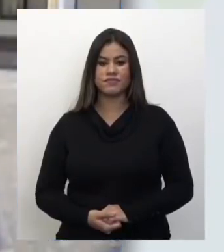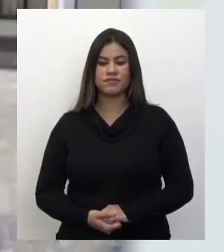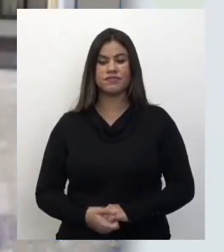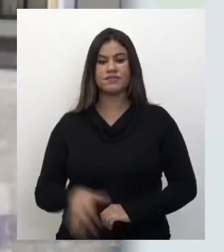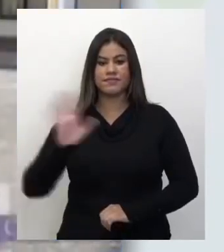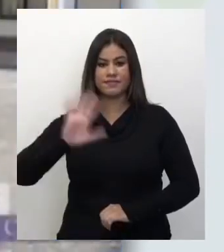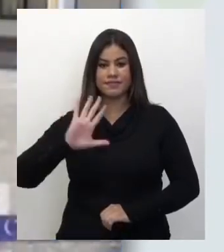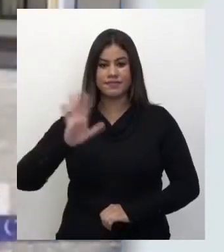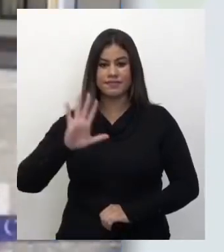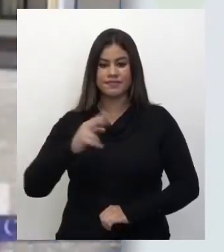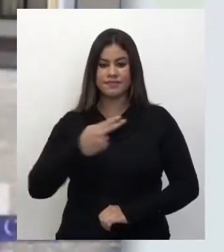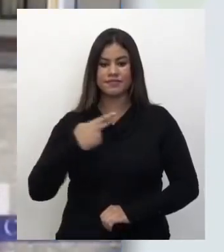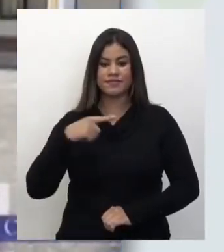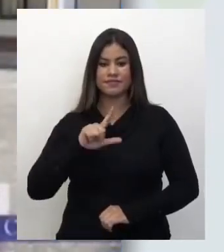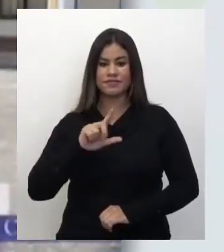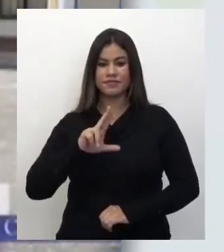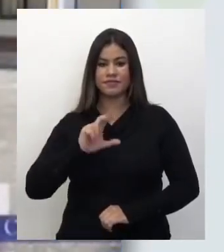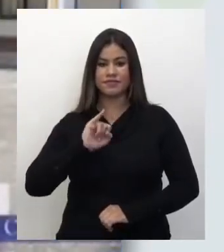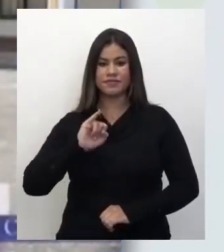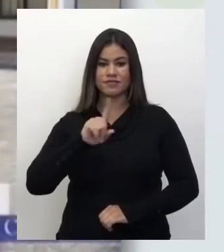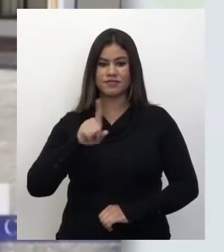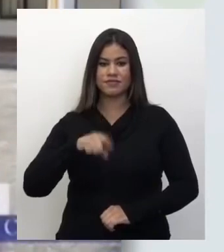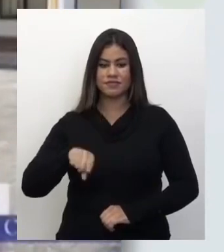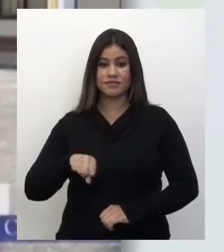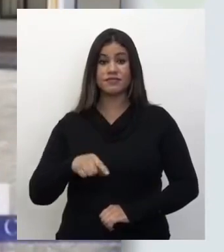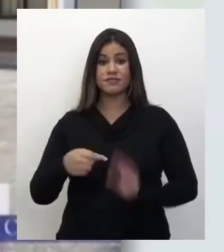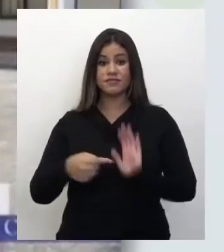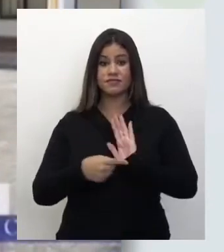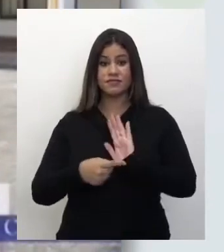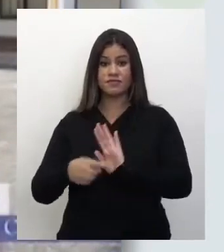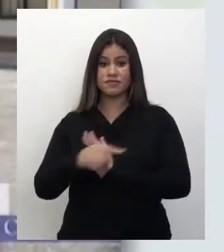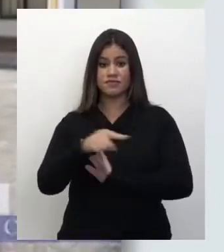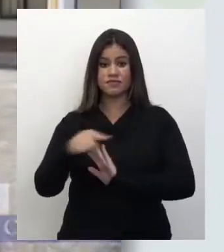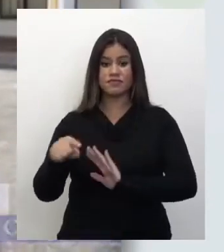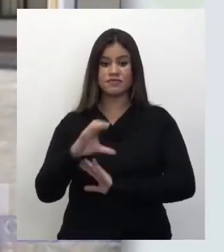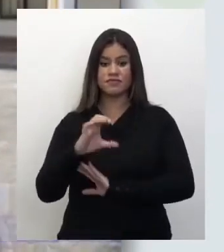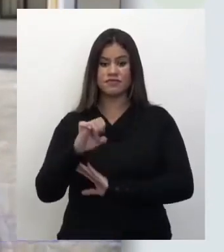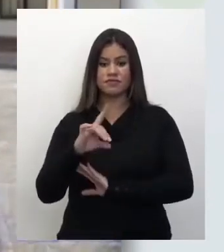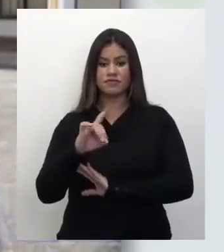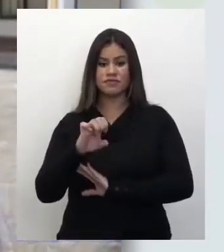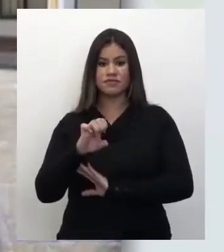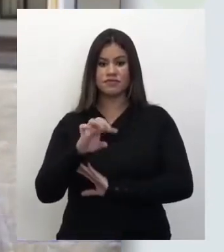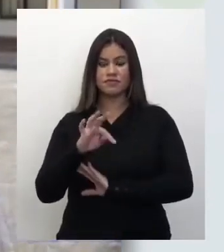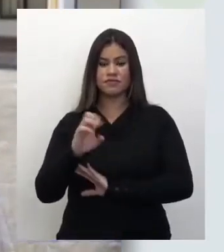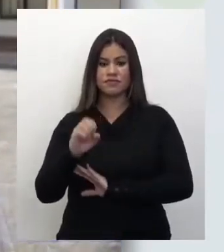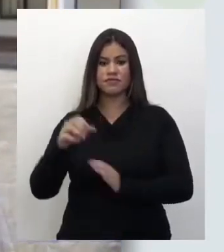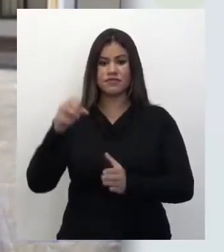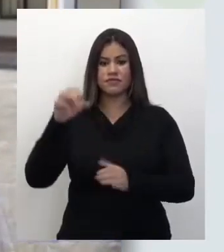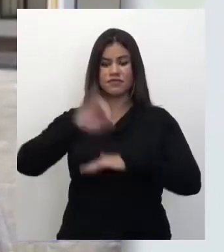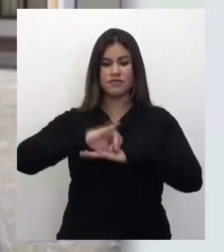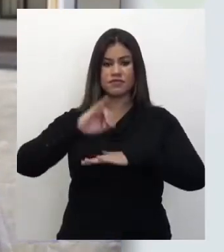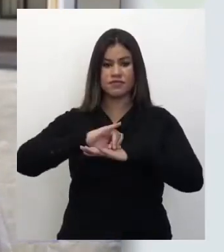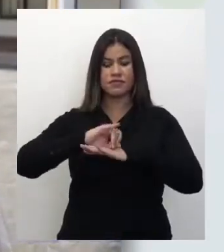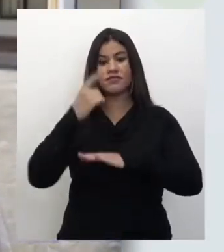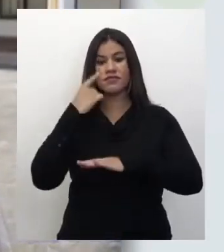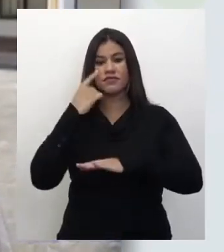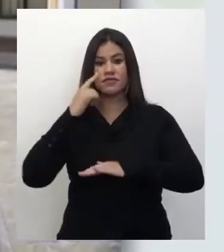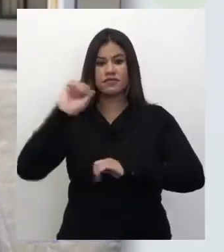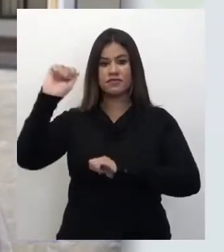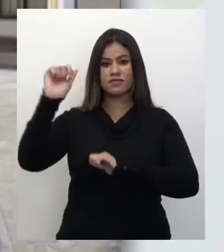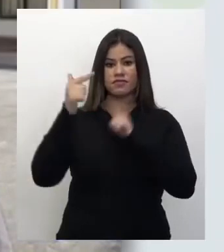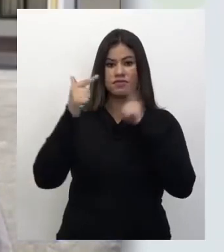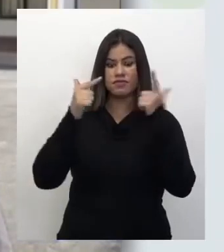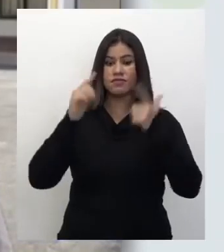Olá, meu nome é Luiz Guarino e eu vou apresentar a vocês o CPTEC, Centro de Previsão de Tempo e Estudos